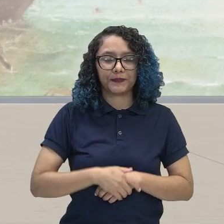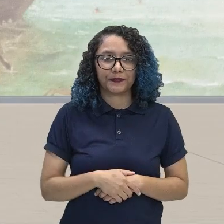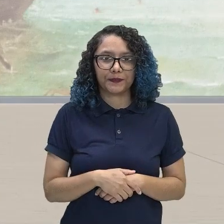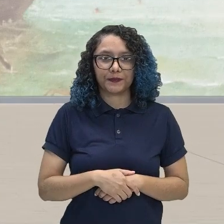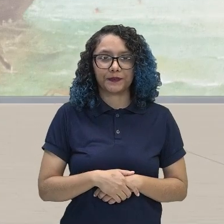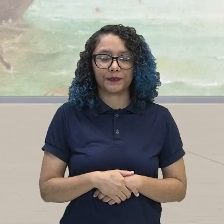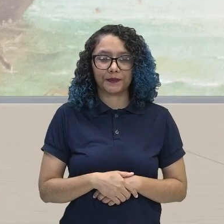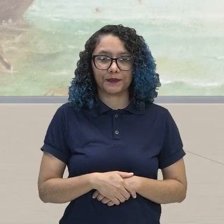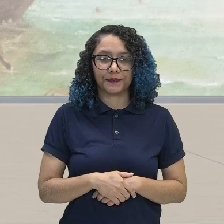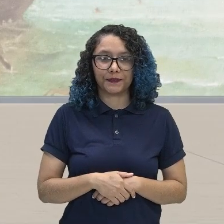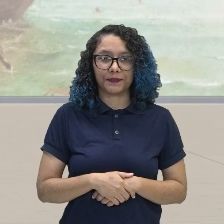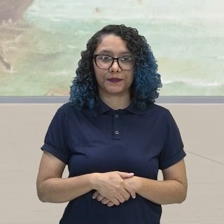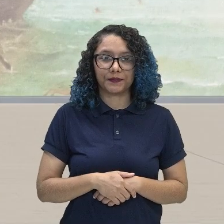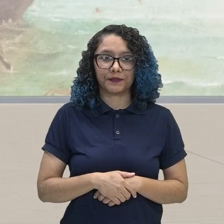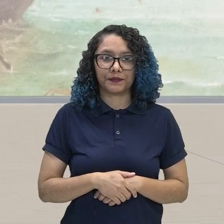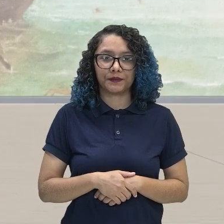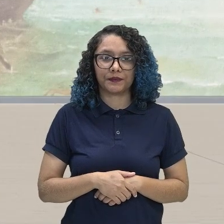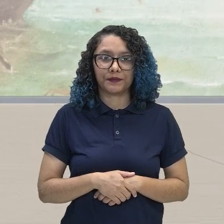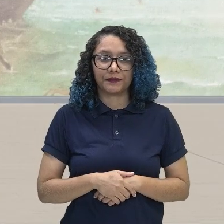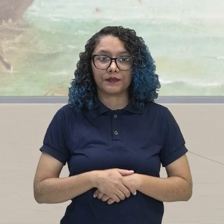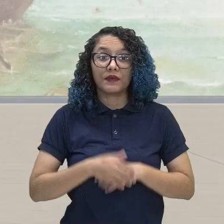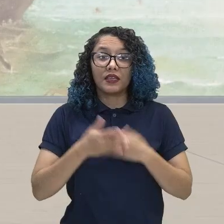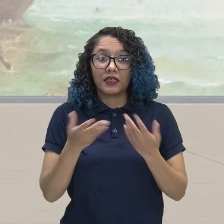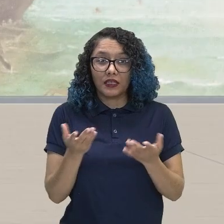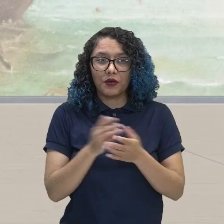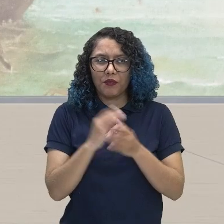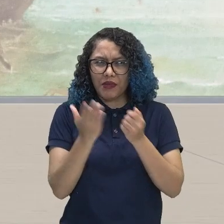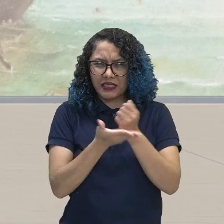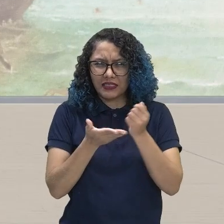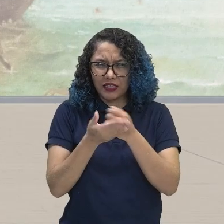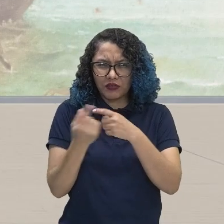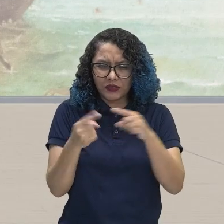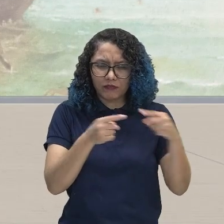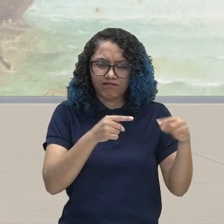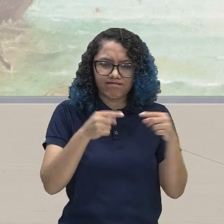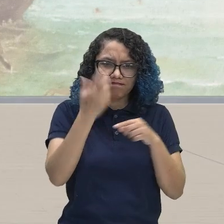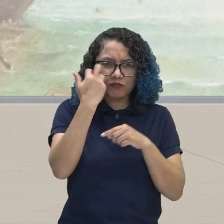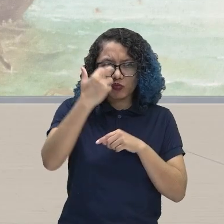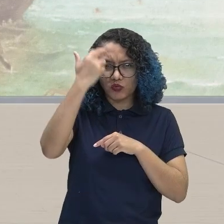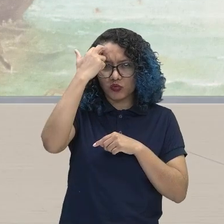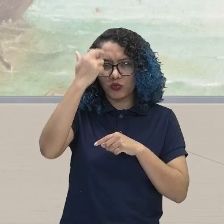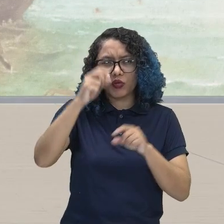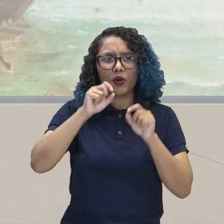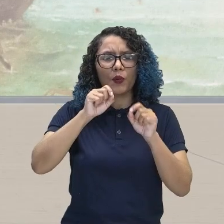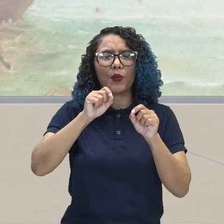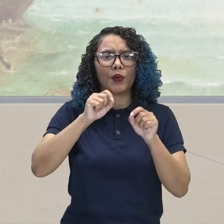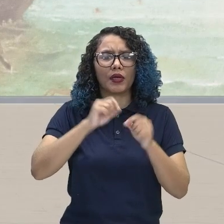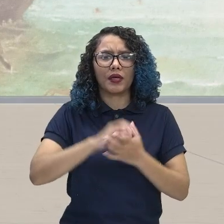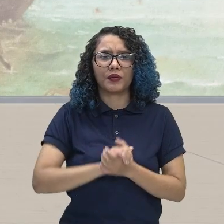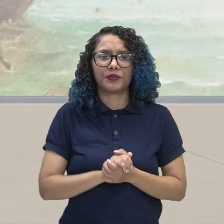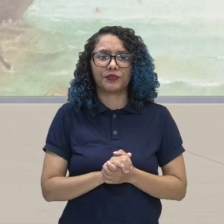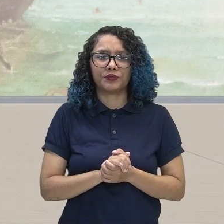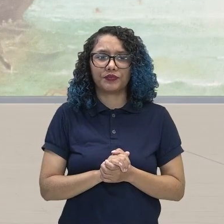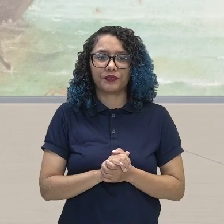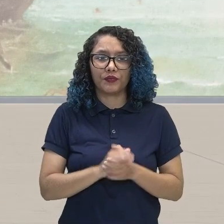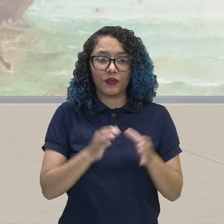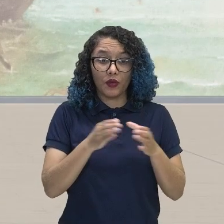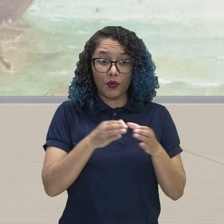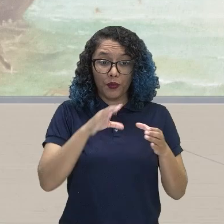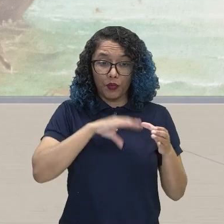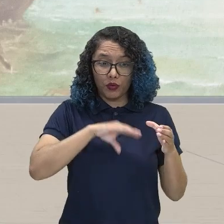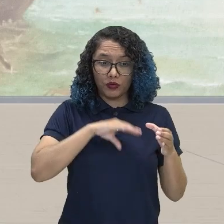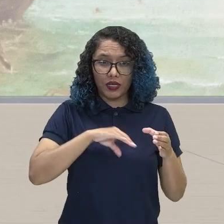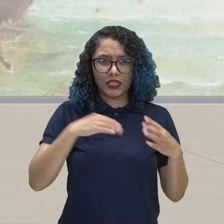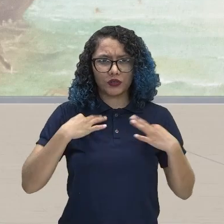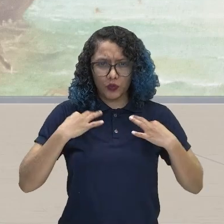Então, a partir desse choque cultural que a gente pode observar, os portugueses, eles estão o quê? Vestidos,